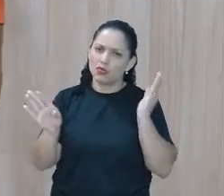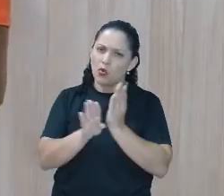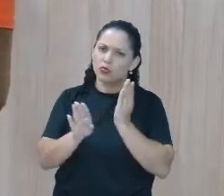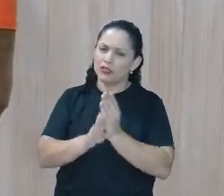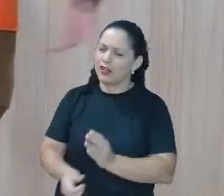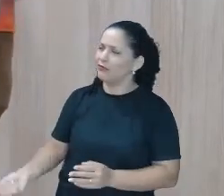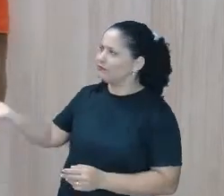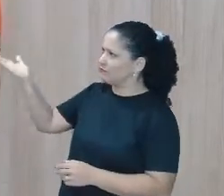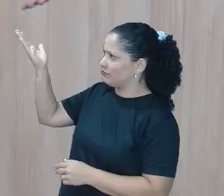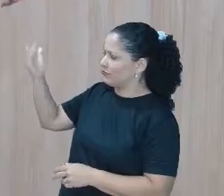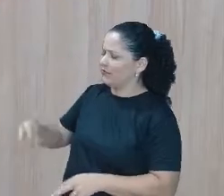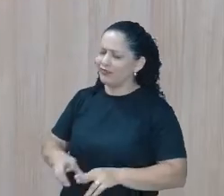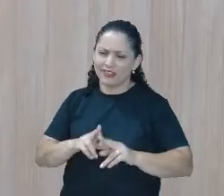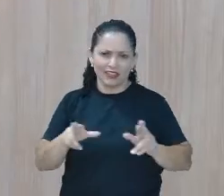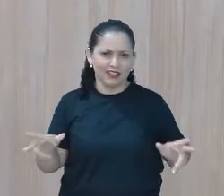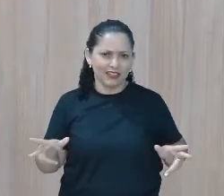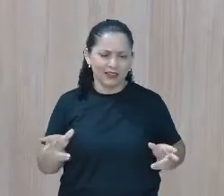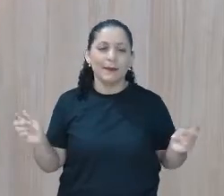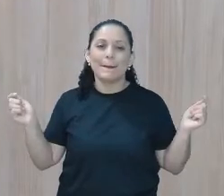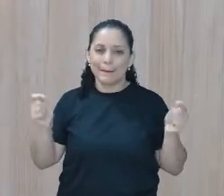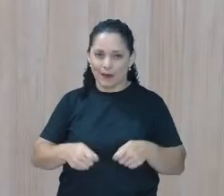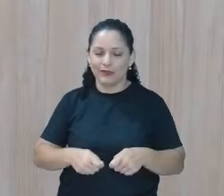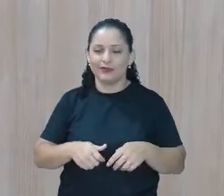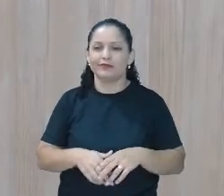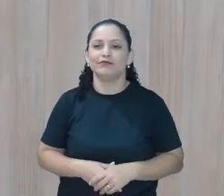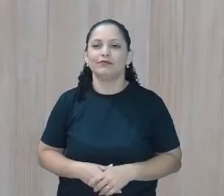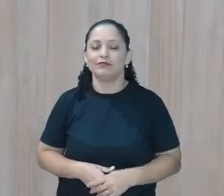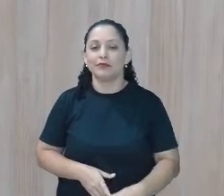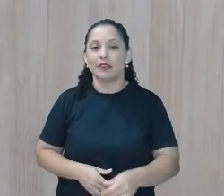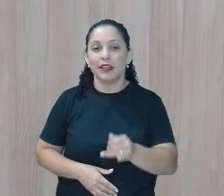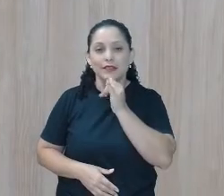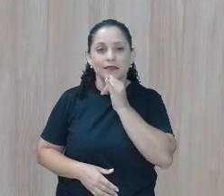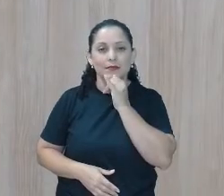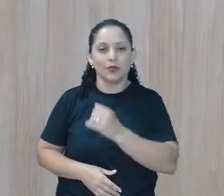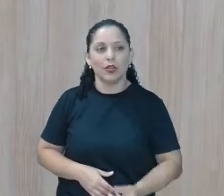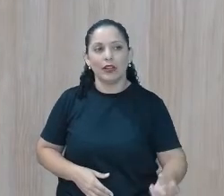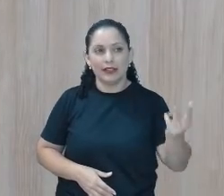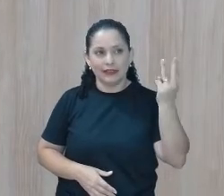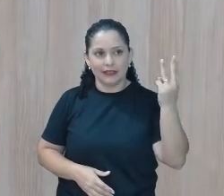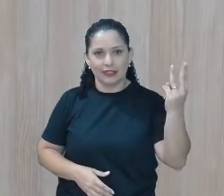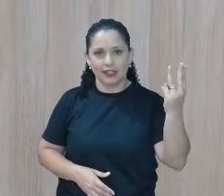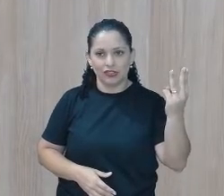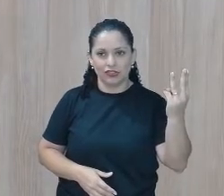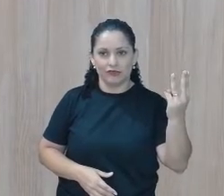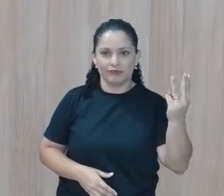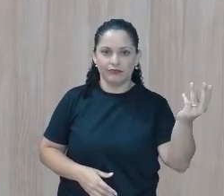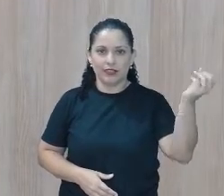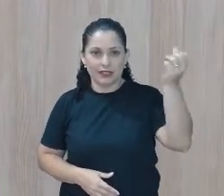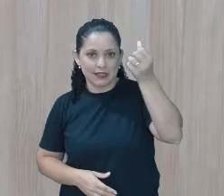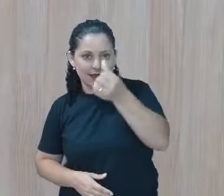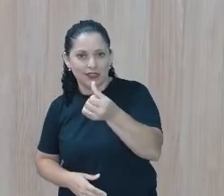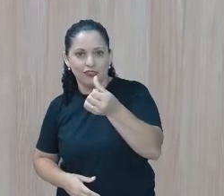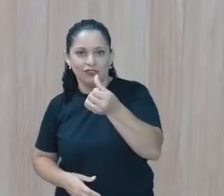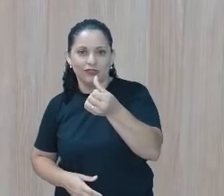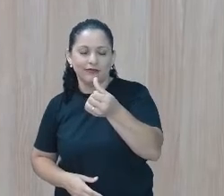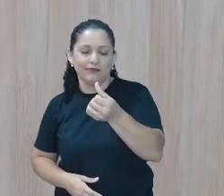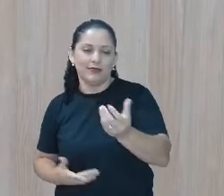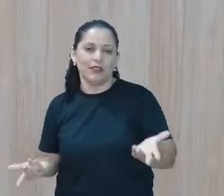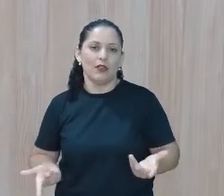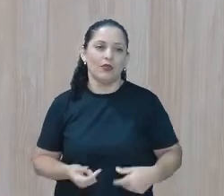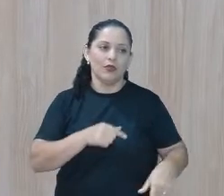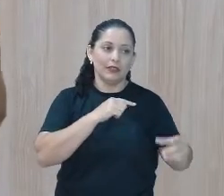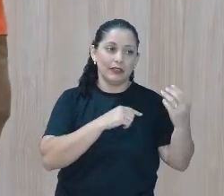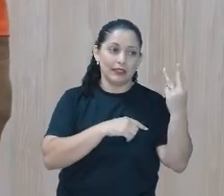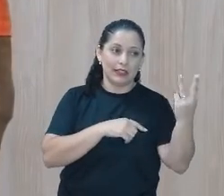valores aí de outra forma? Pode. Veja só, do 3, a gente foi para o 6. Então, eu precisei multiplicar o 3